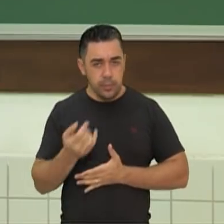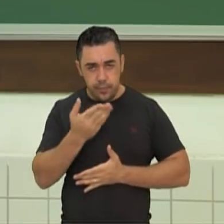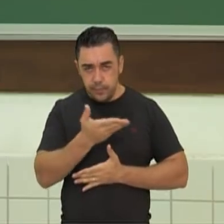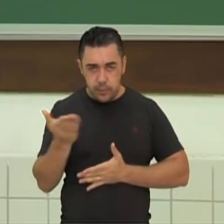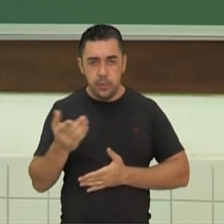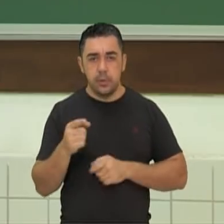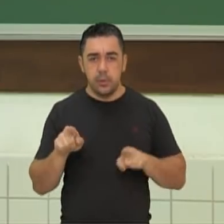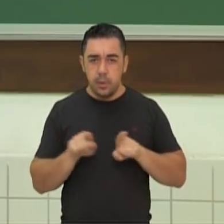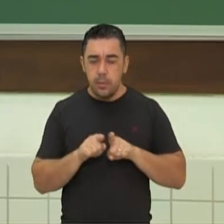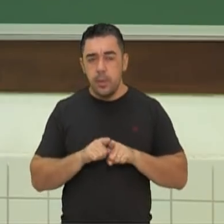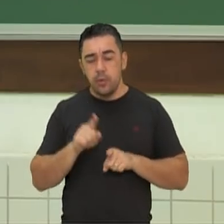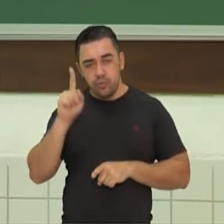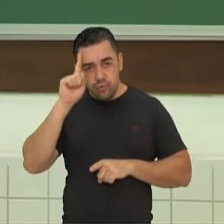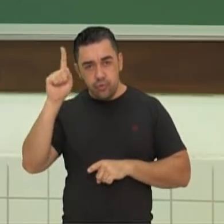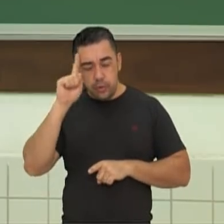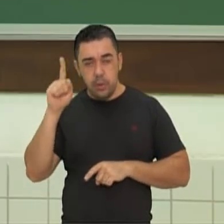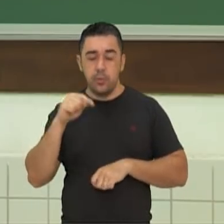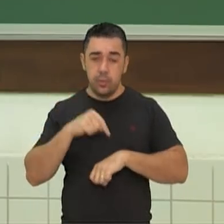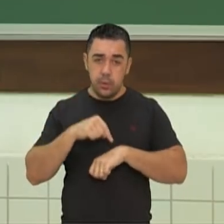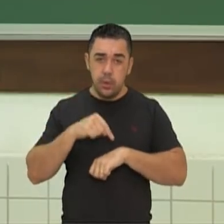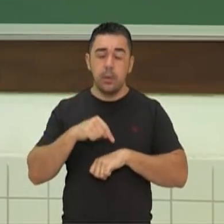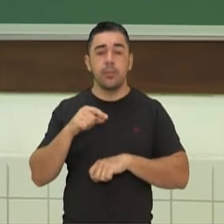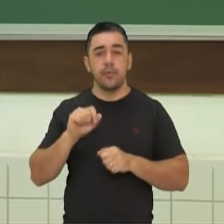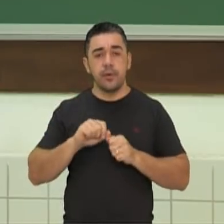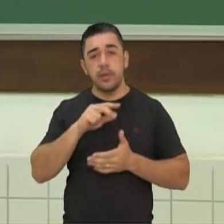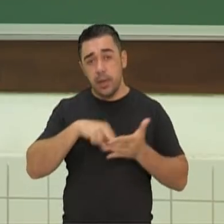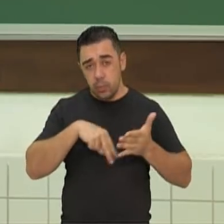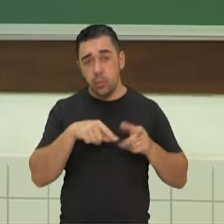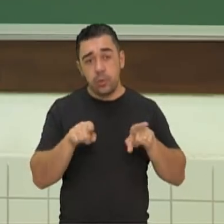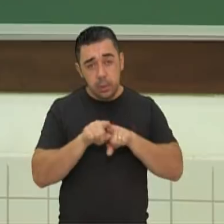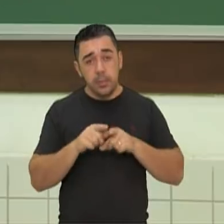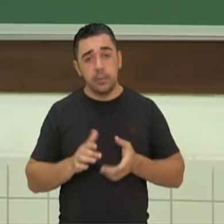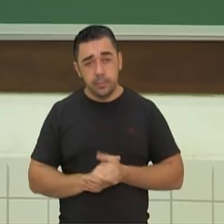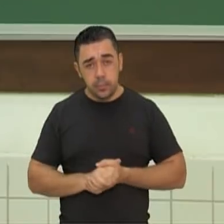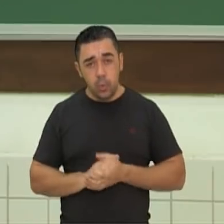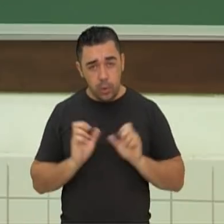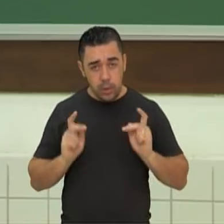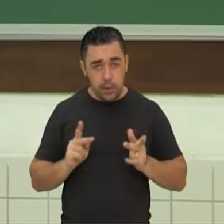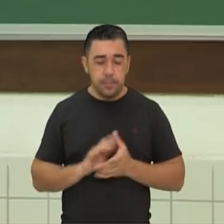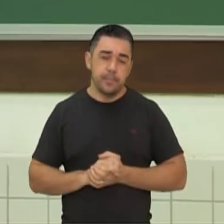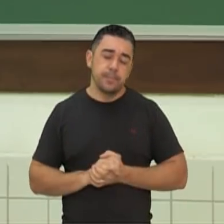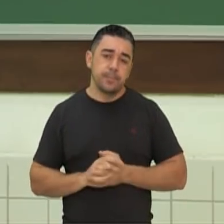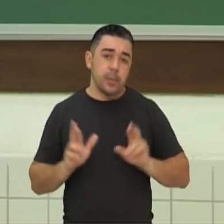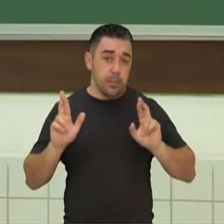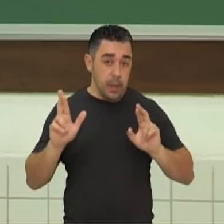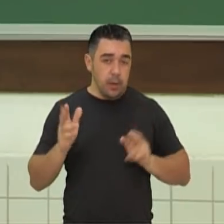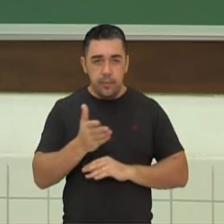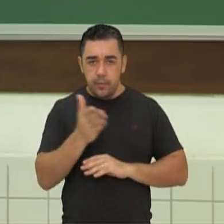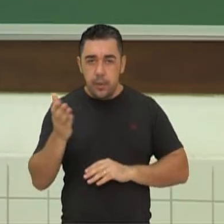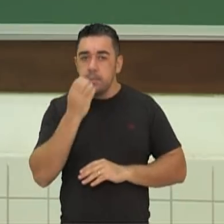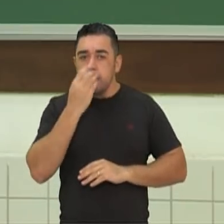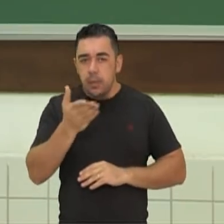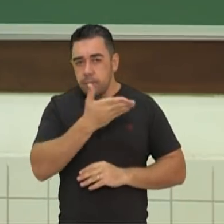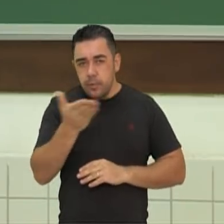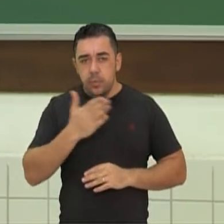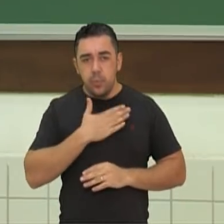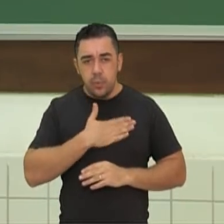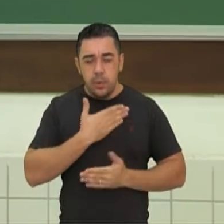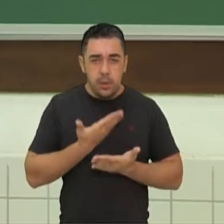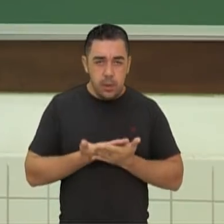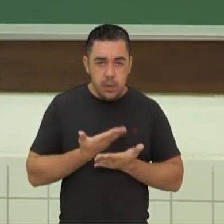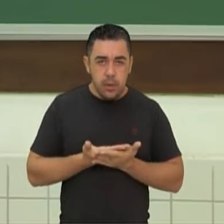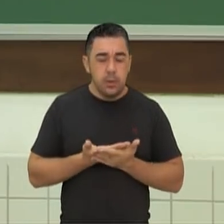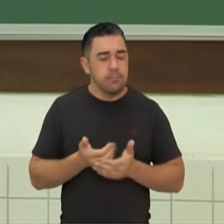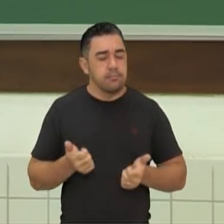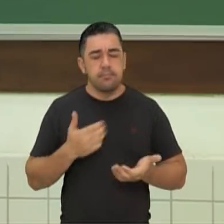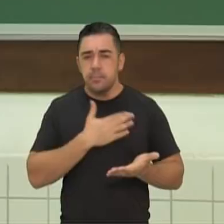e tirem um pedacinho do dia, desse tempo, para fazer a leitura, tá bom? Eu espero realmente que vocês tenham gostado dessa aula.